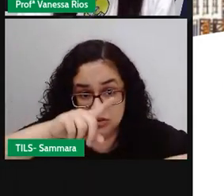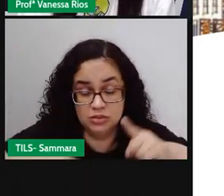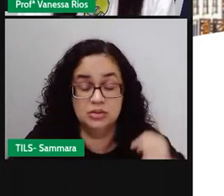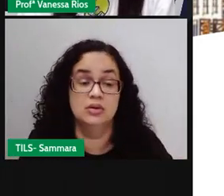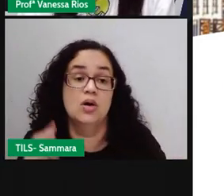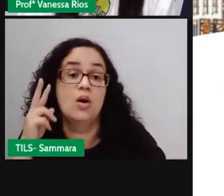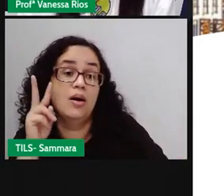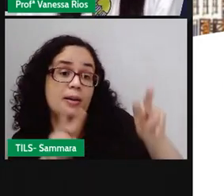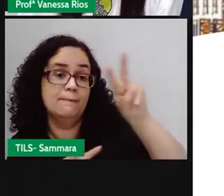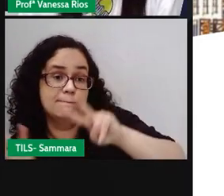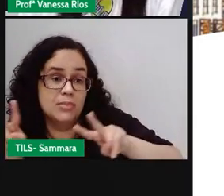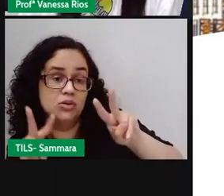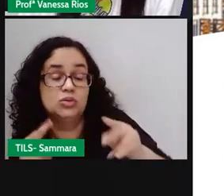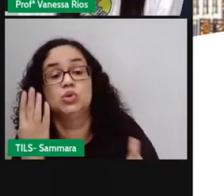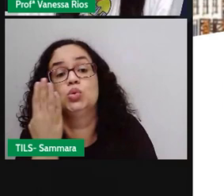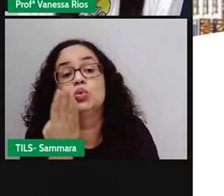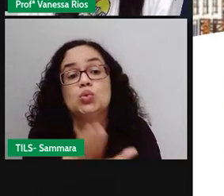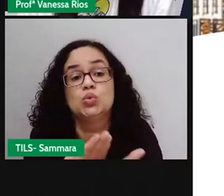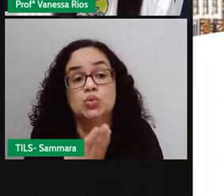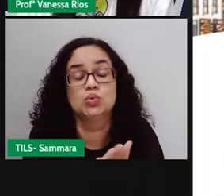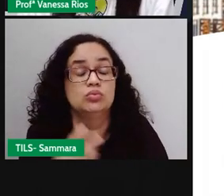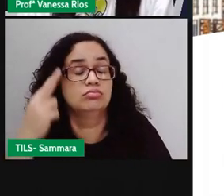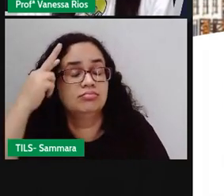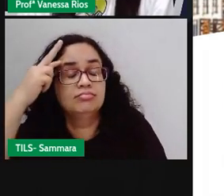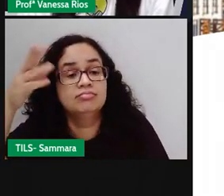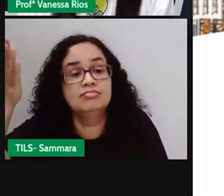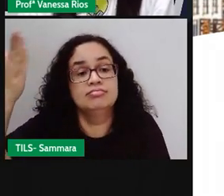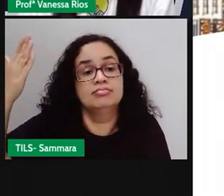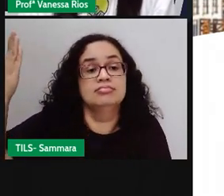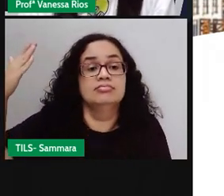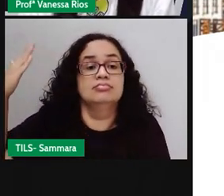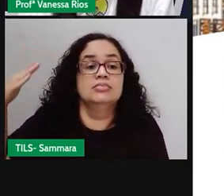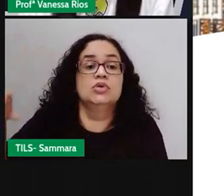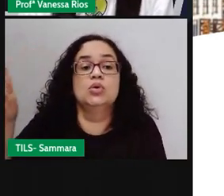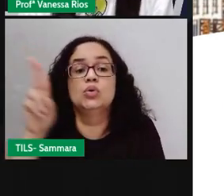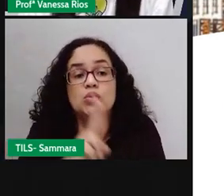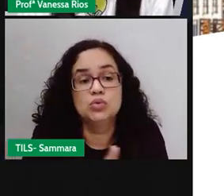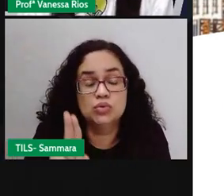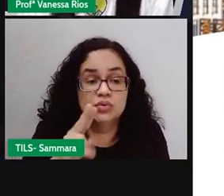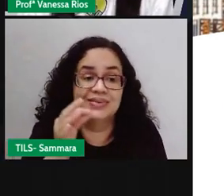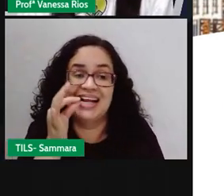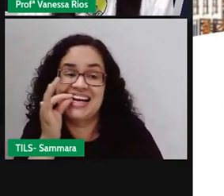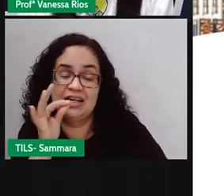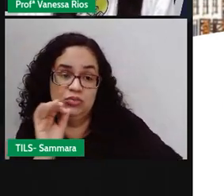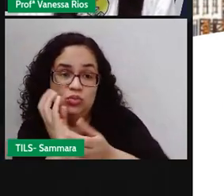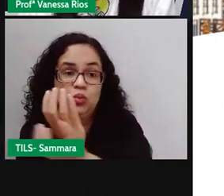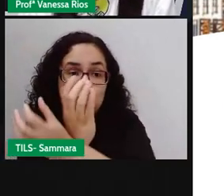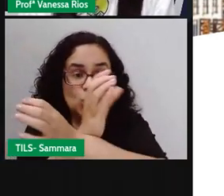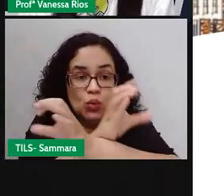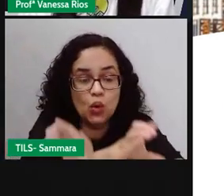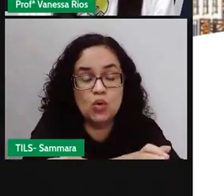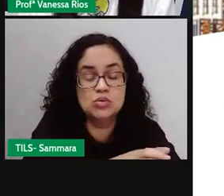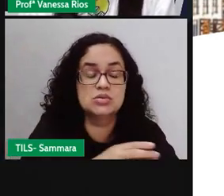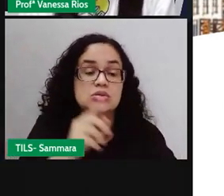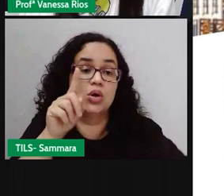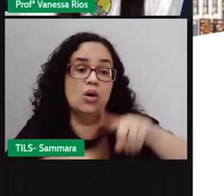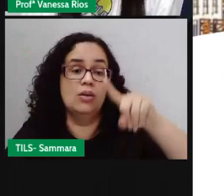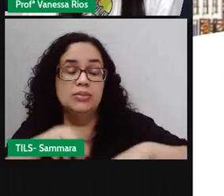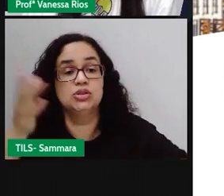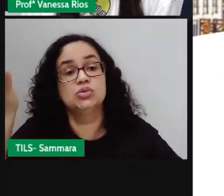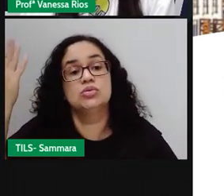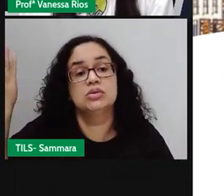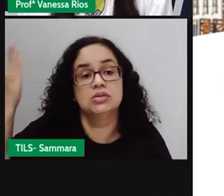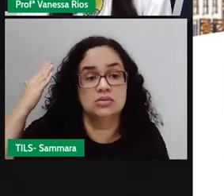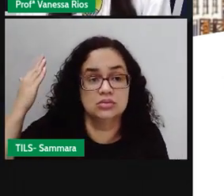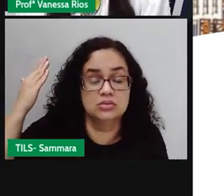gente observa o próprio estudo aí da pré-história, né? Quanto utiliza os fósseis, objetos antigos, ossos, coisas que